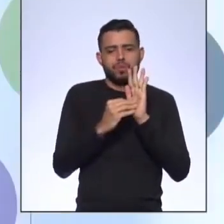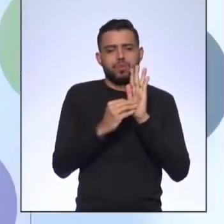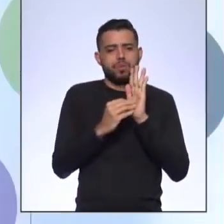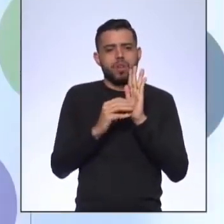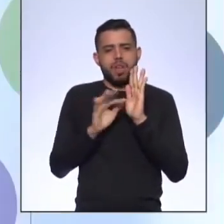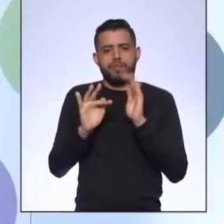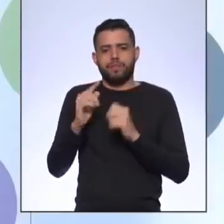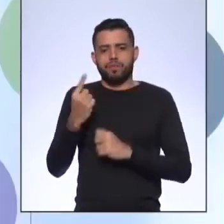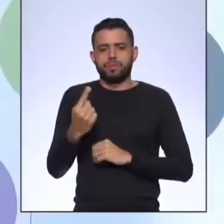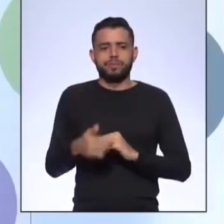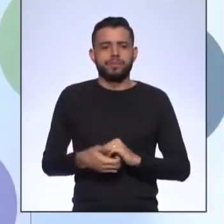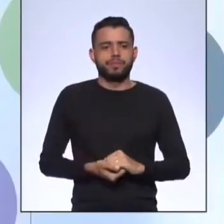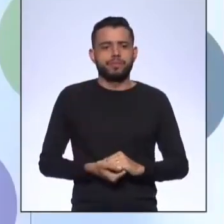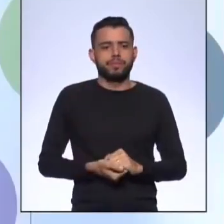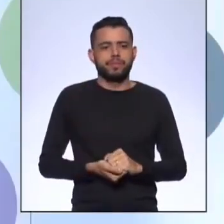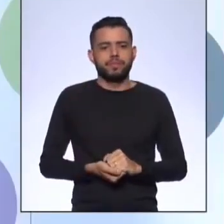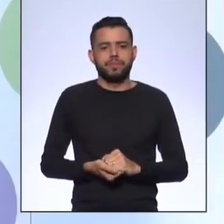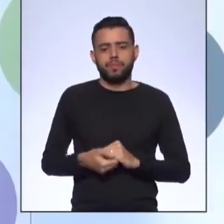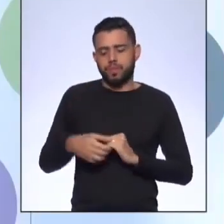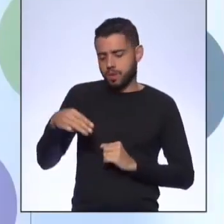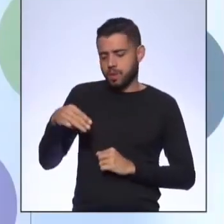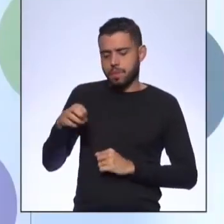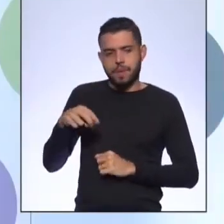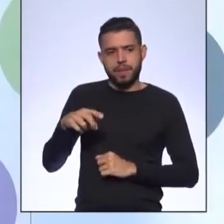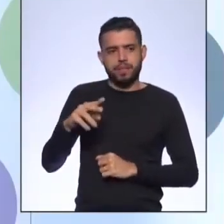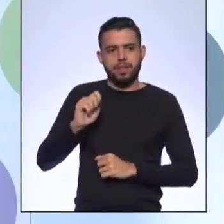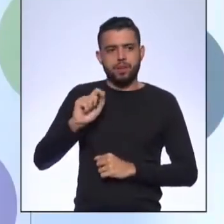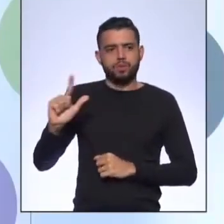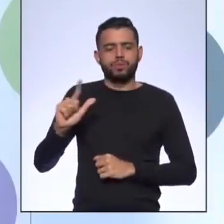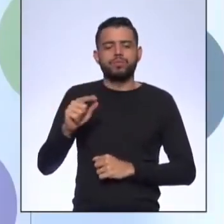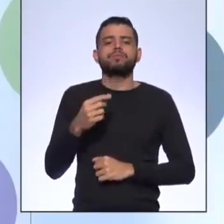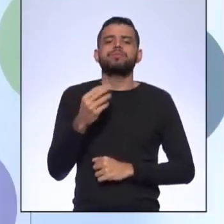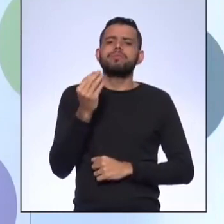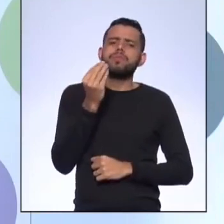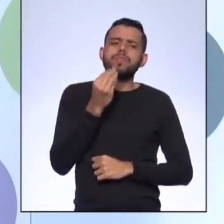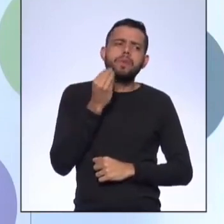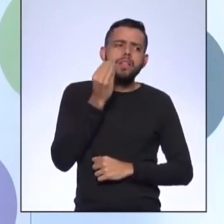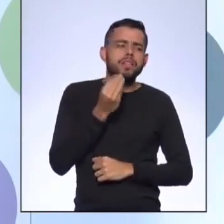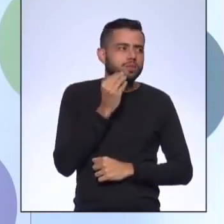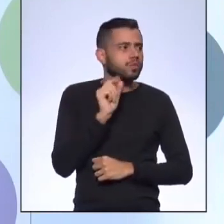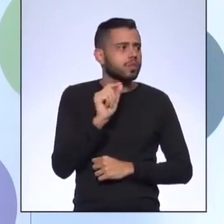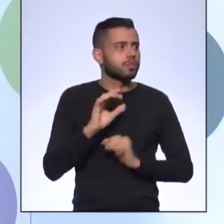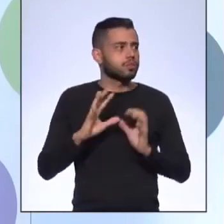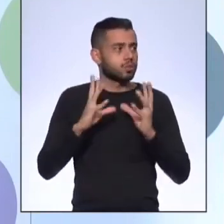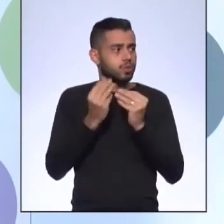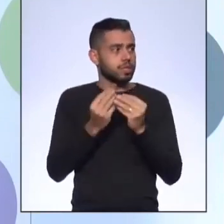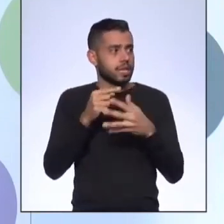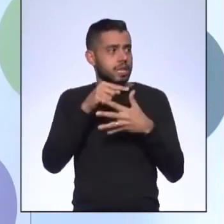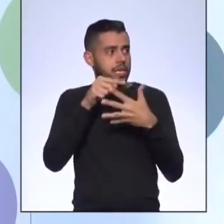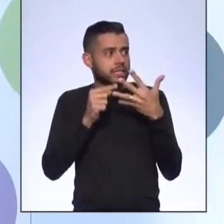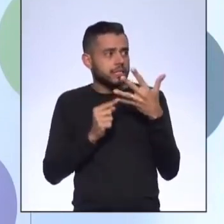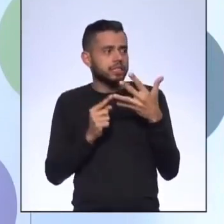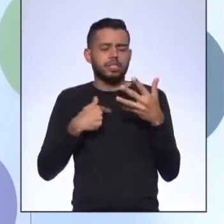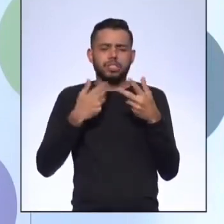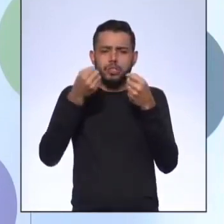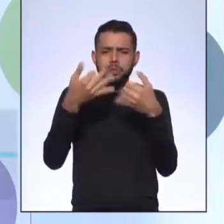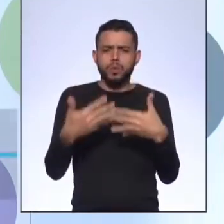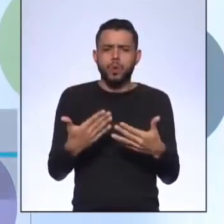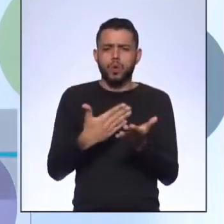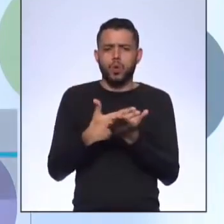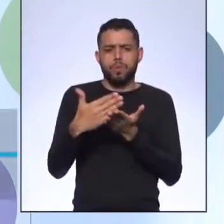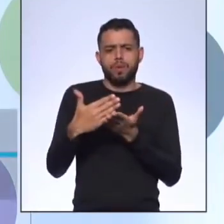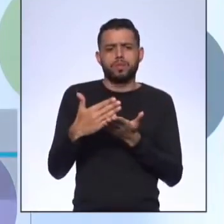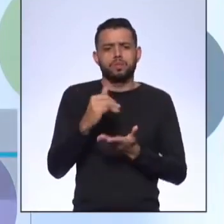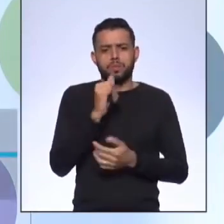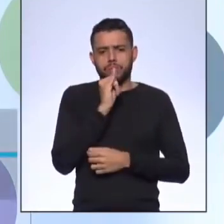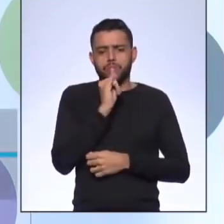tá? O Mendel, ele fez, gente, esse experimento para todas aquelas características que a gente comentou no começo. Então, para